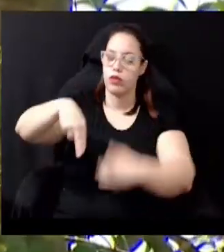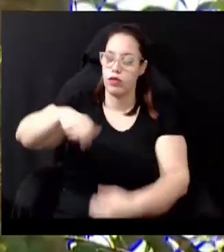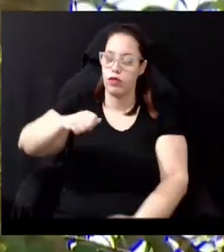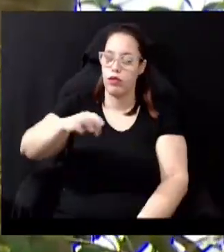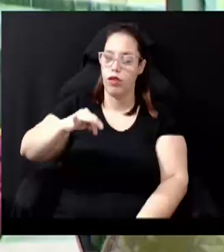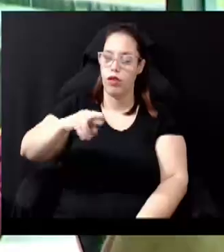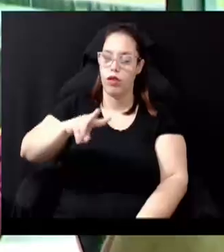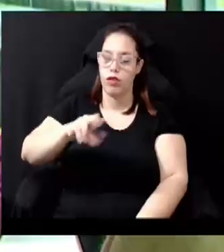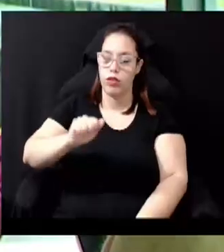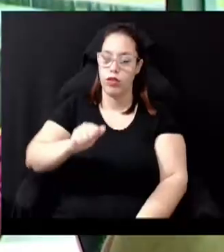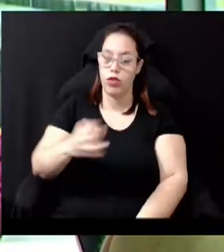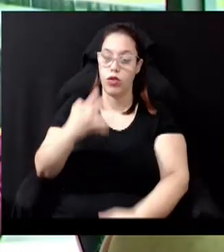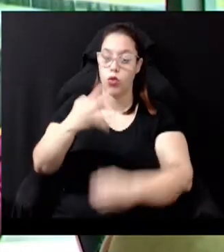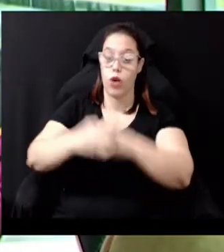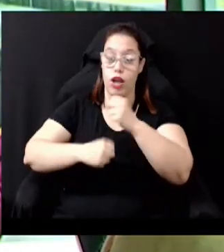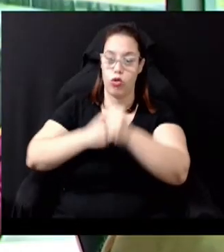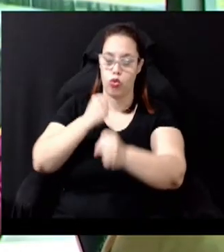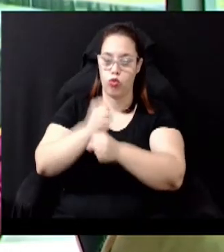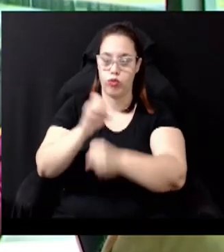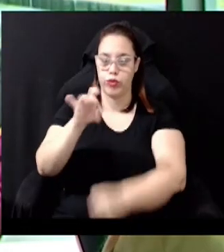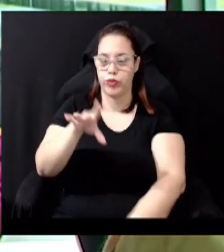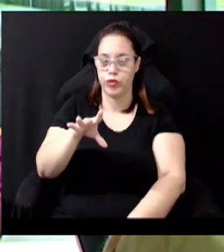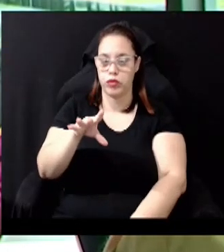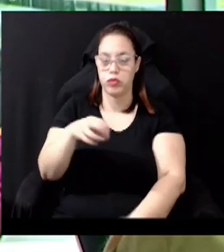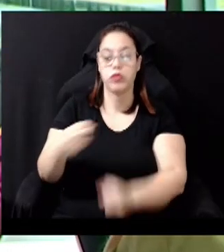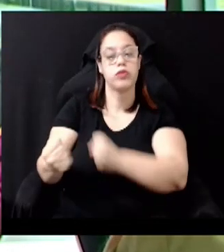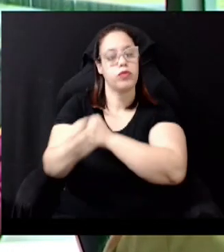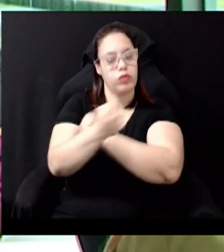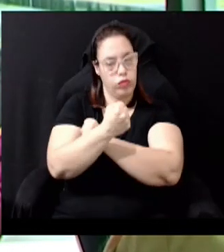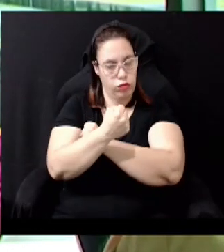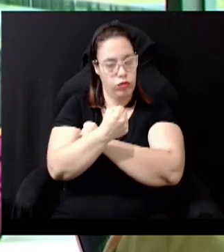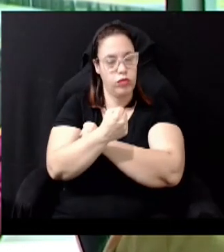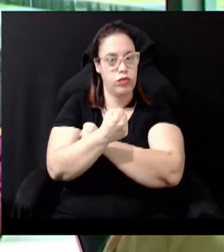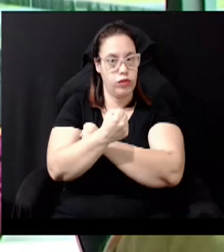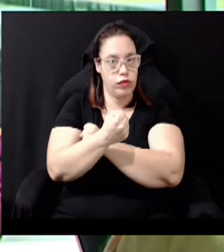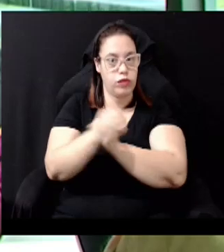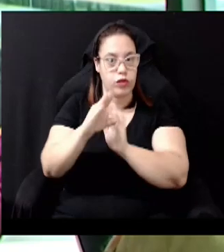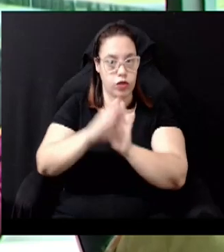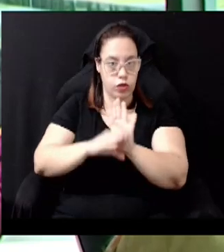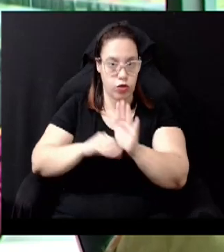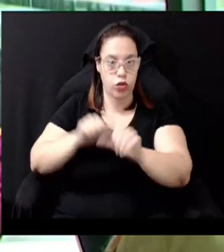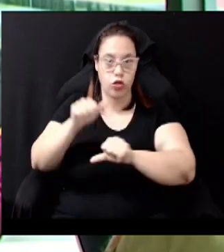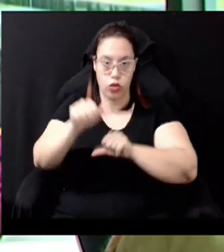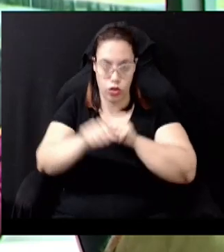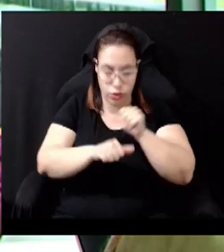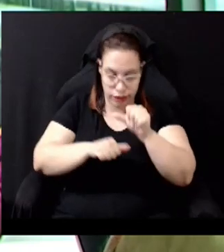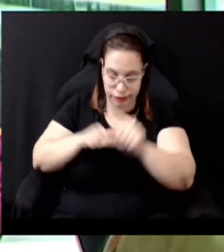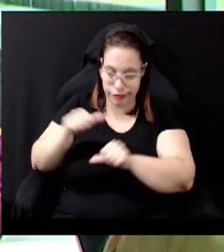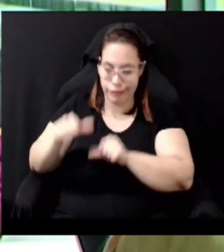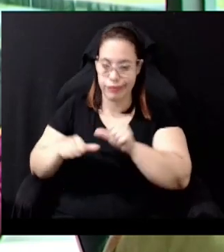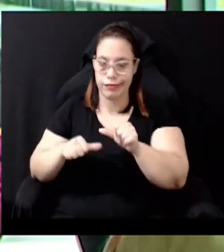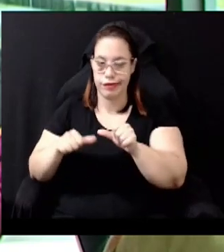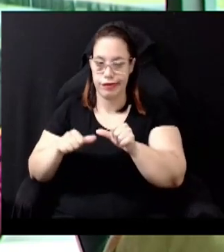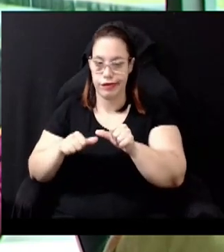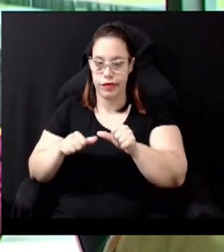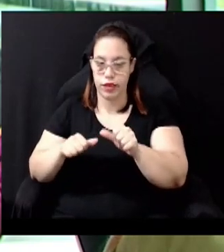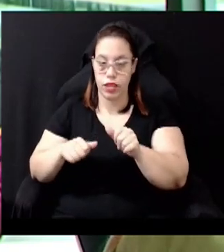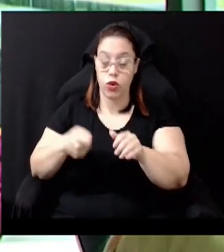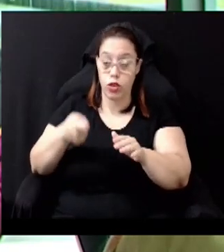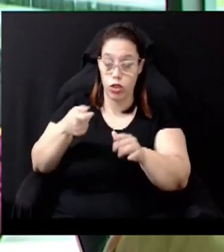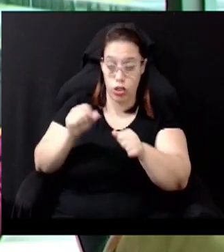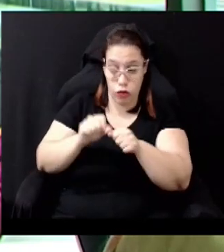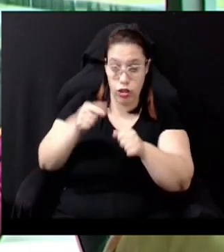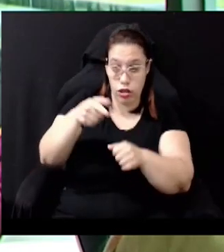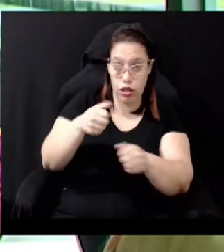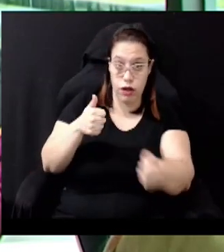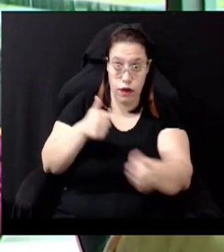4 anos. Além de preservar, a gente trabalha muito com o conceito de regeneração. Quando a gente empreendeu aqui, a gente tinha próximo a